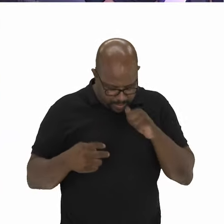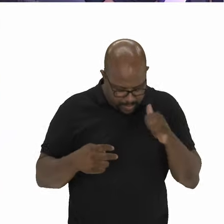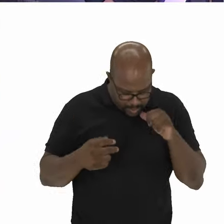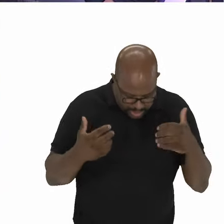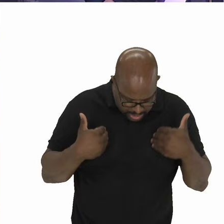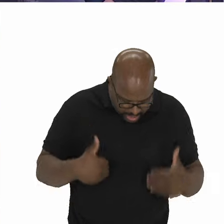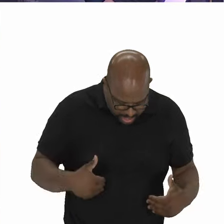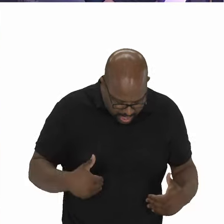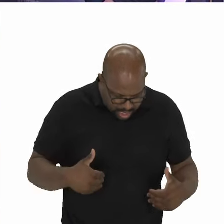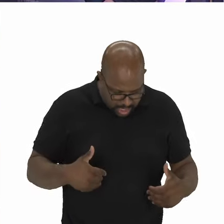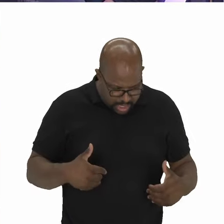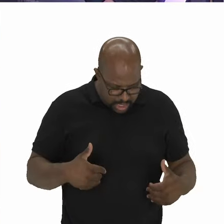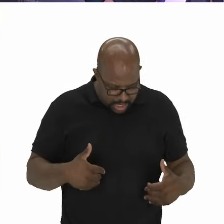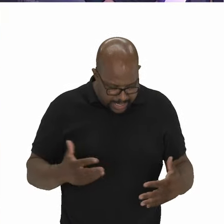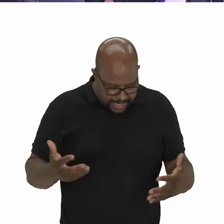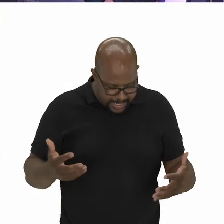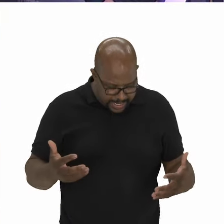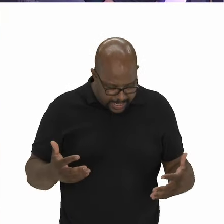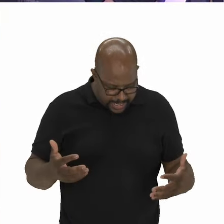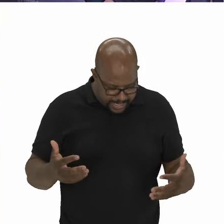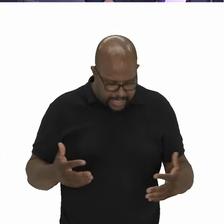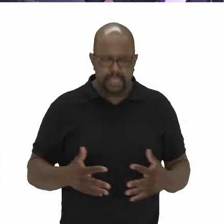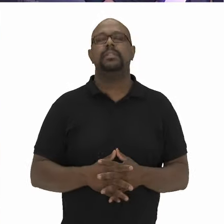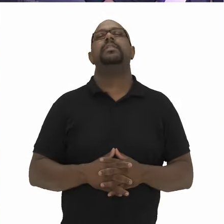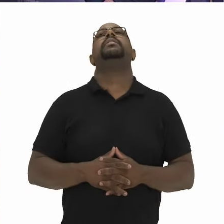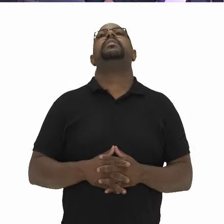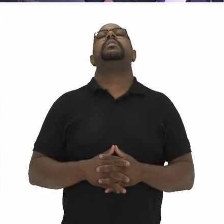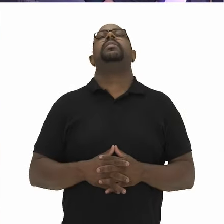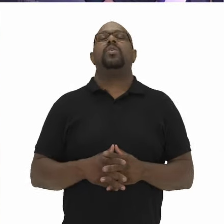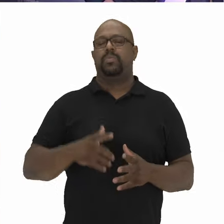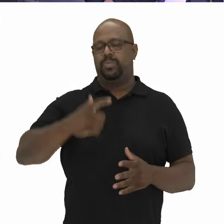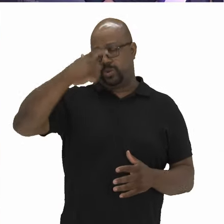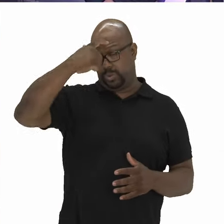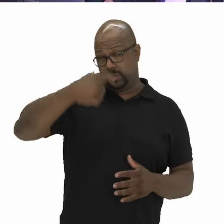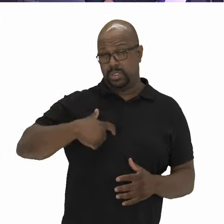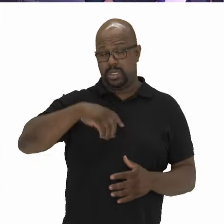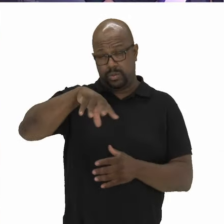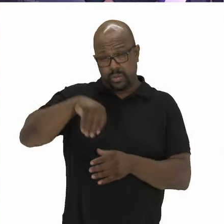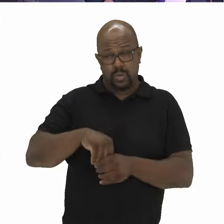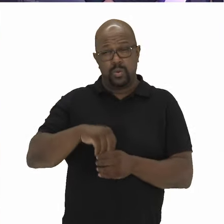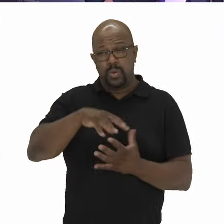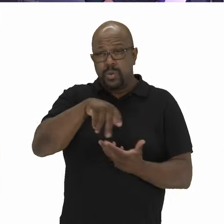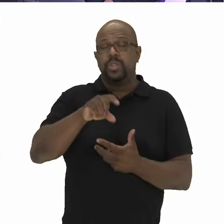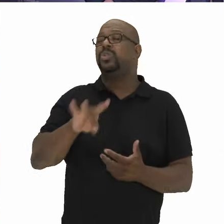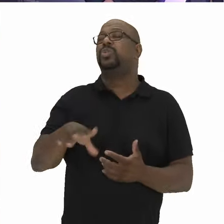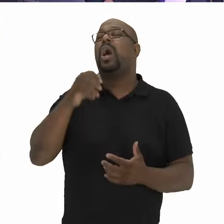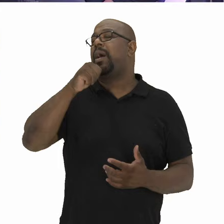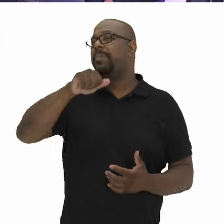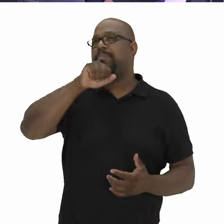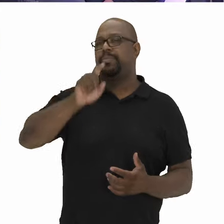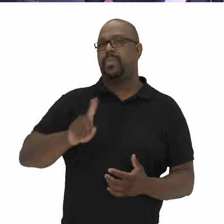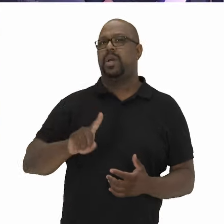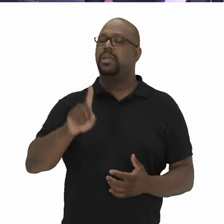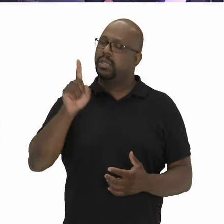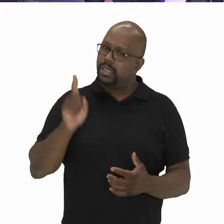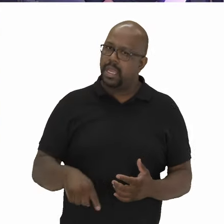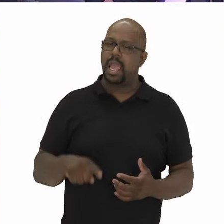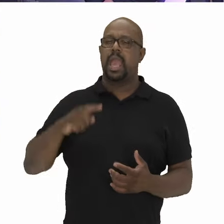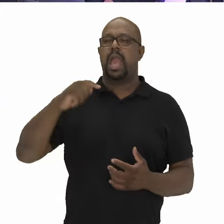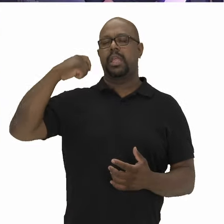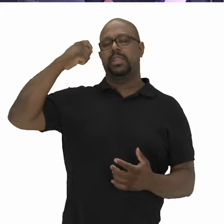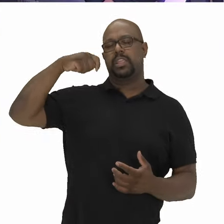uma mulher como eh um jeito no mundo que não é apenas mãe